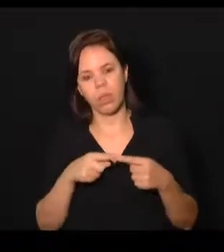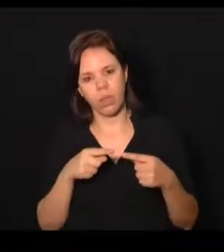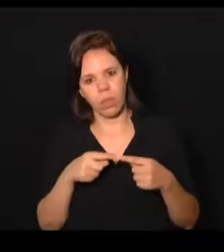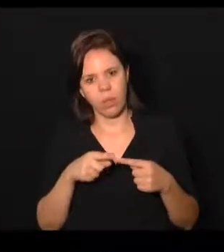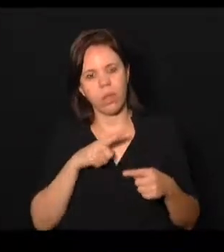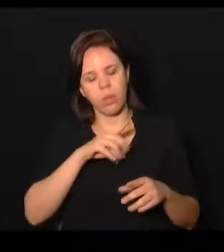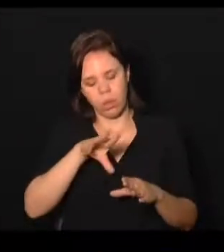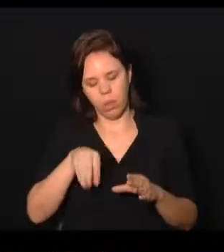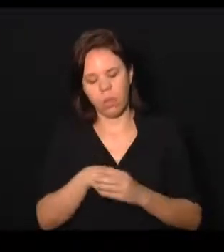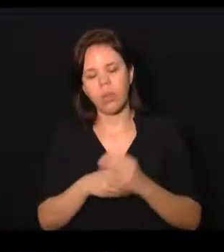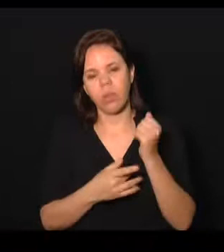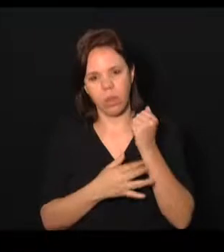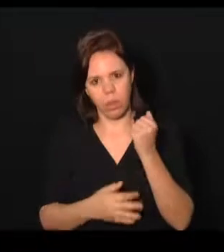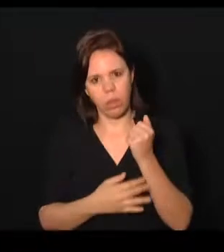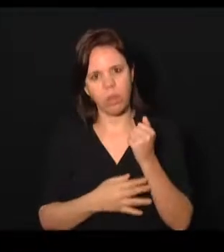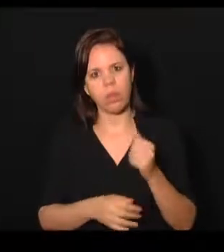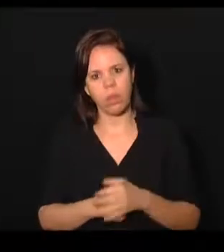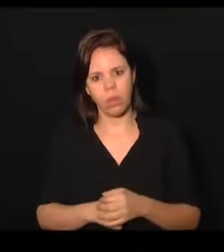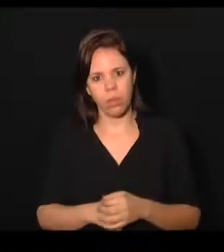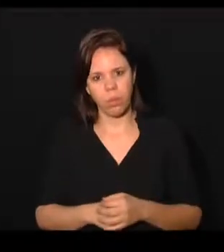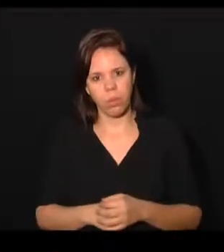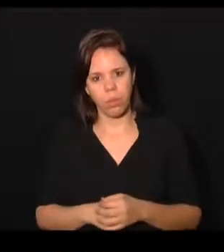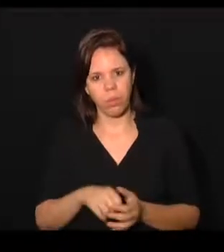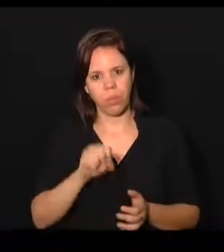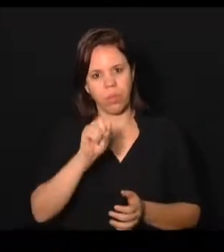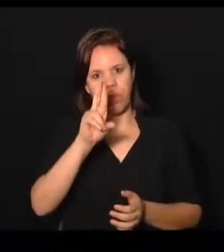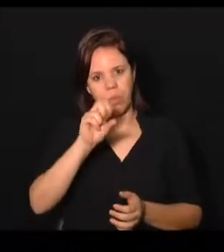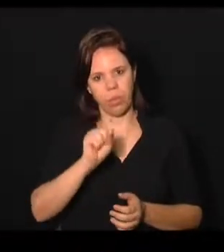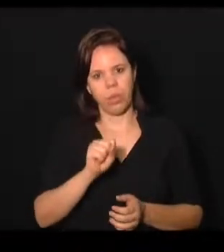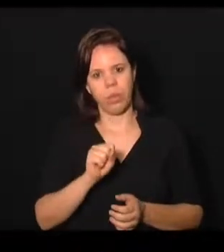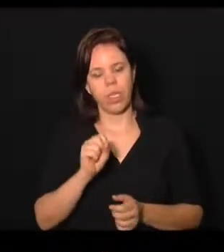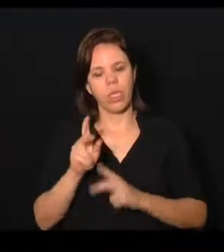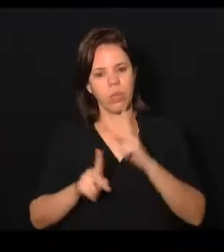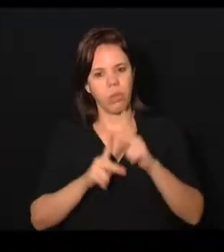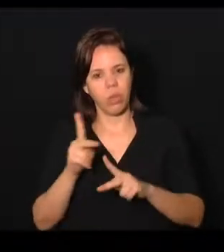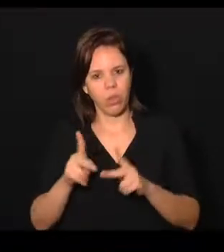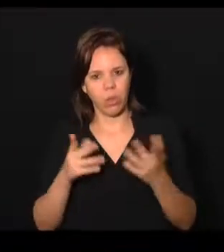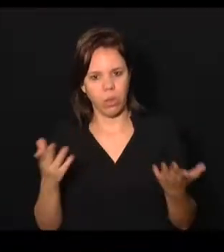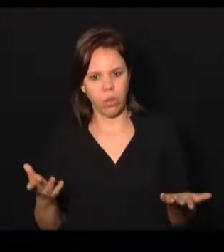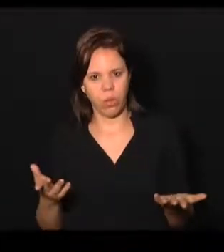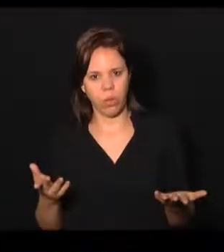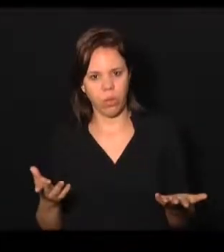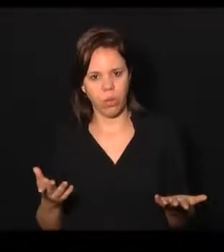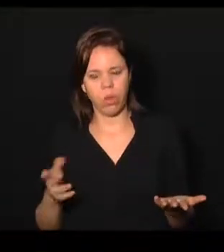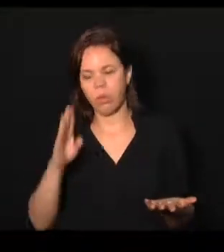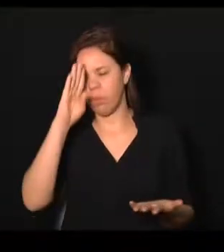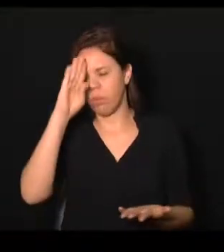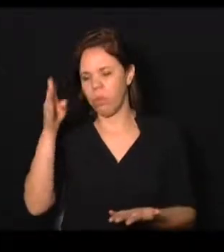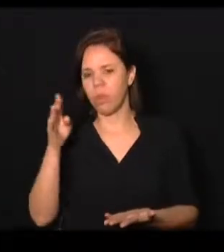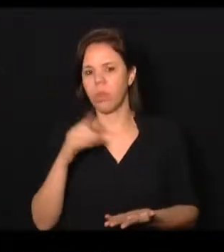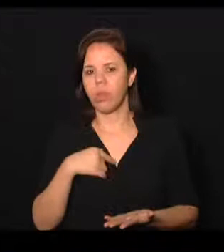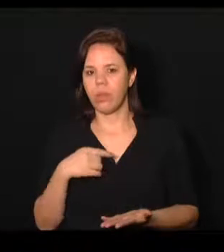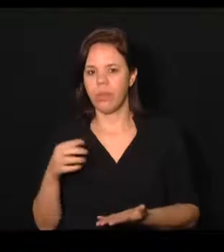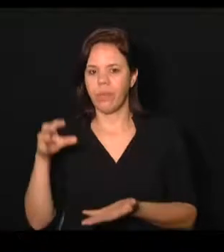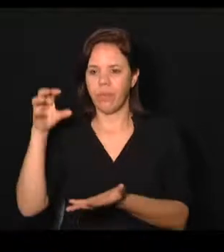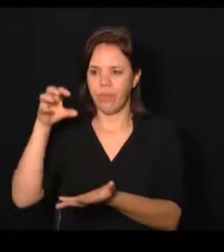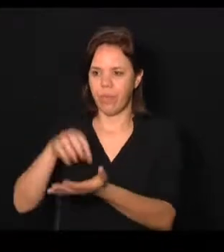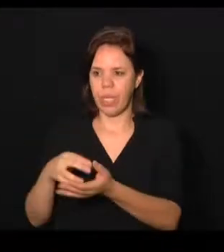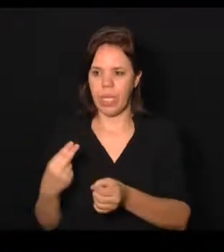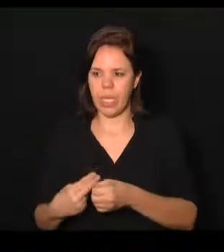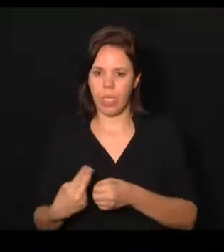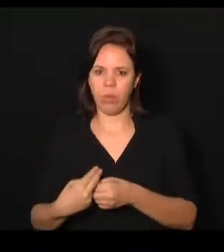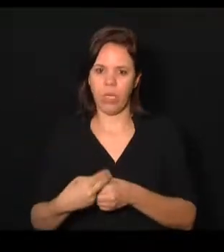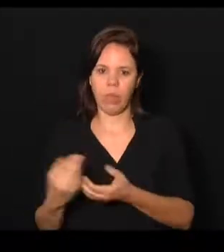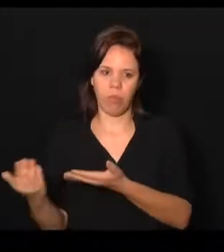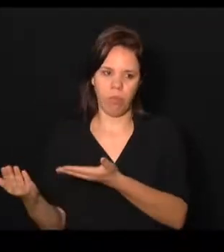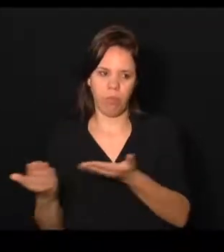inclusive o sangue. Então, esse sangue do SUS, para os pacientes do SUS, eles prioritariamente vêm do Hemocentro. Muitas